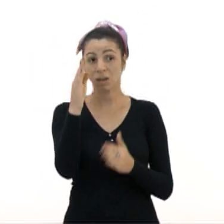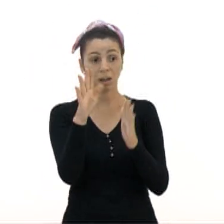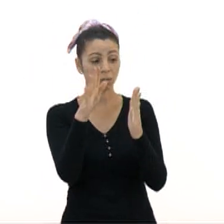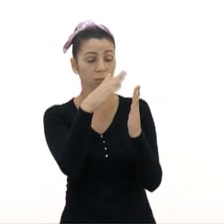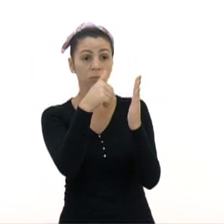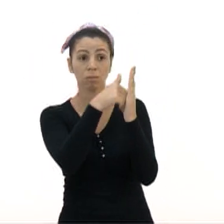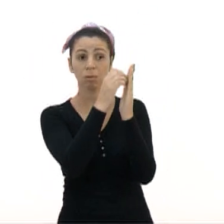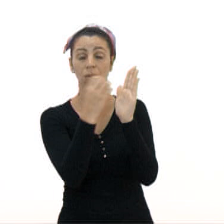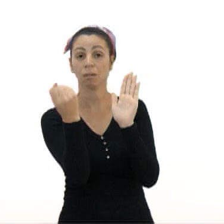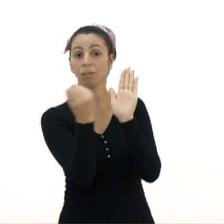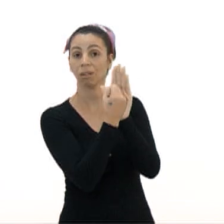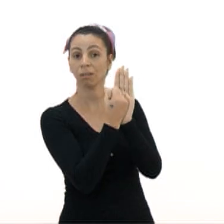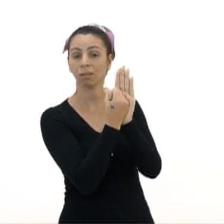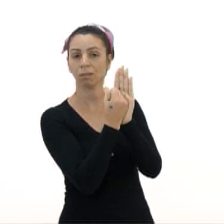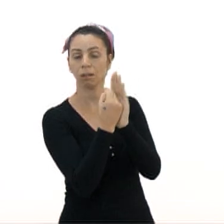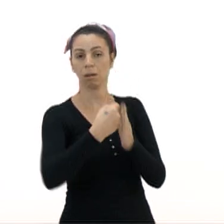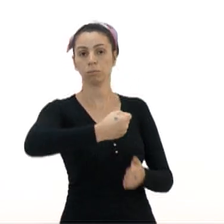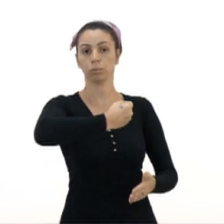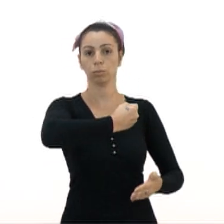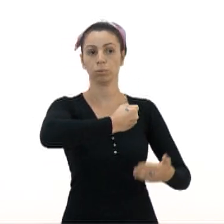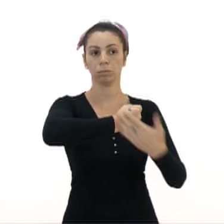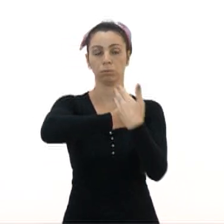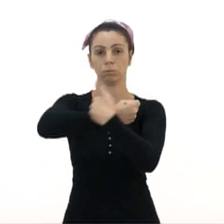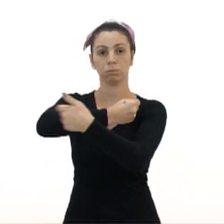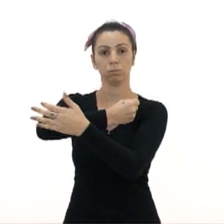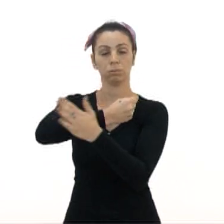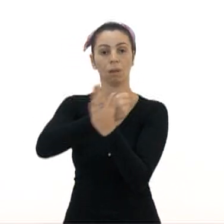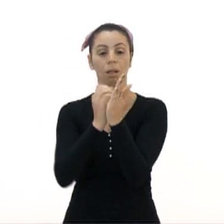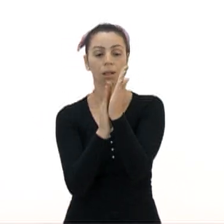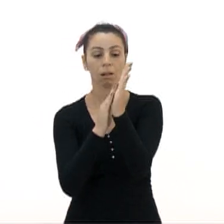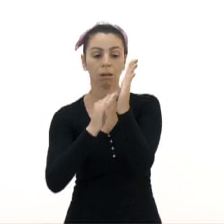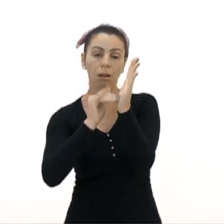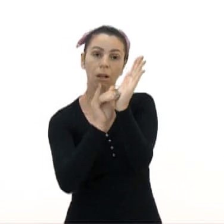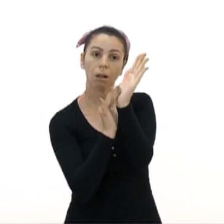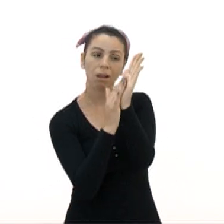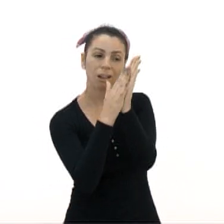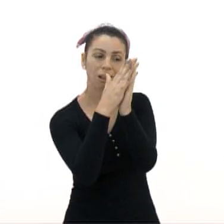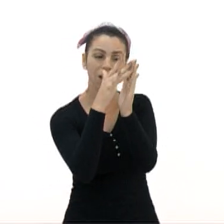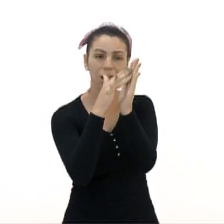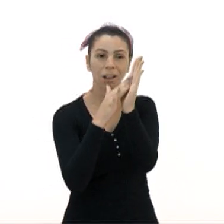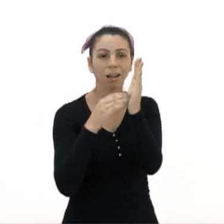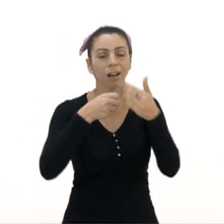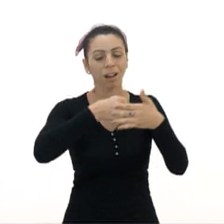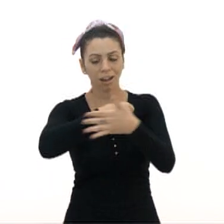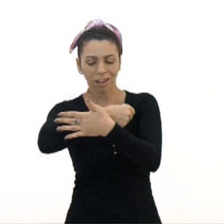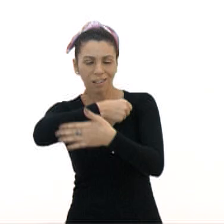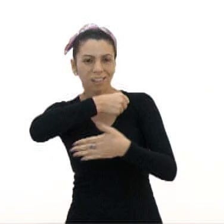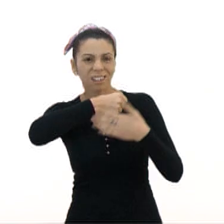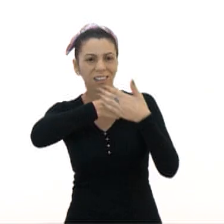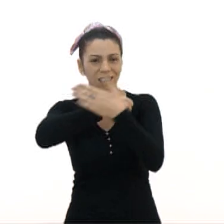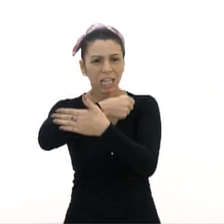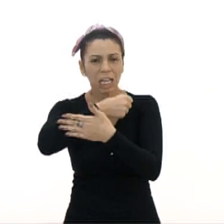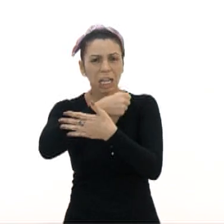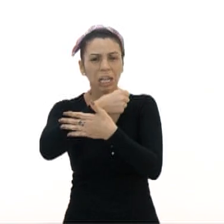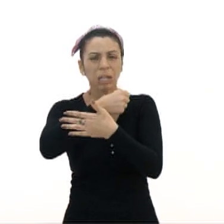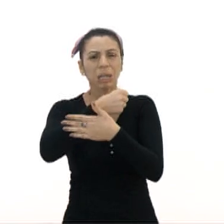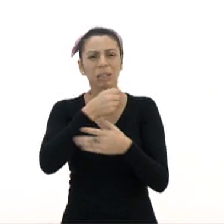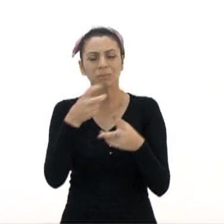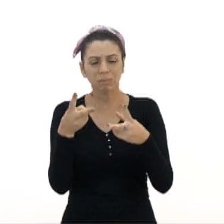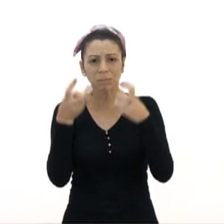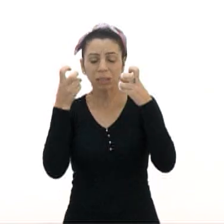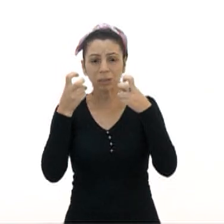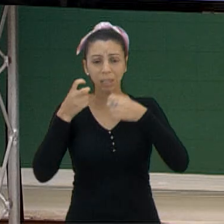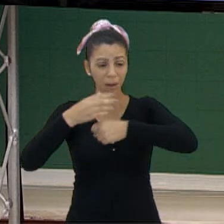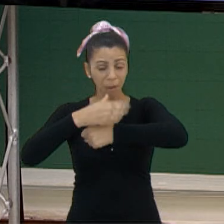escudo. Então era côncavo. Imagina, e dá a impressão de que ela salta para fora.